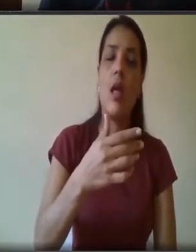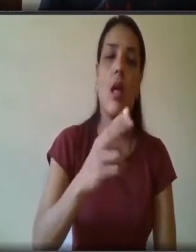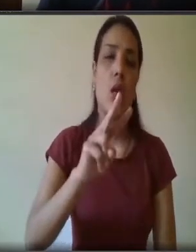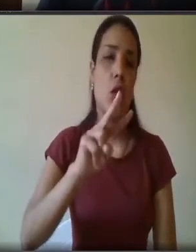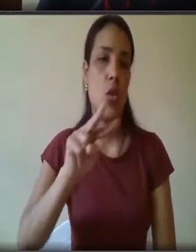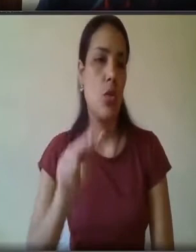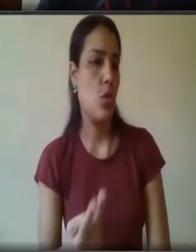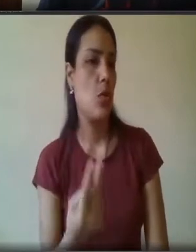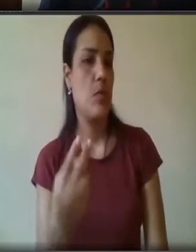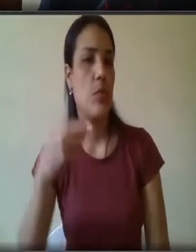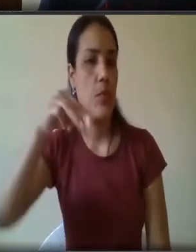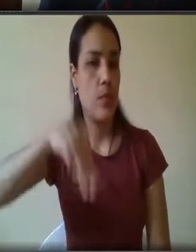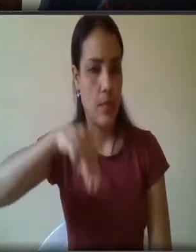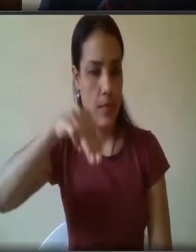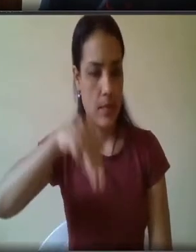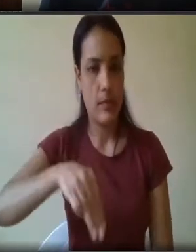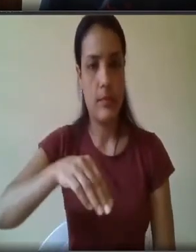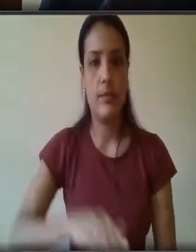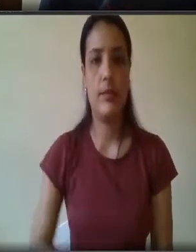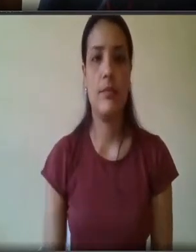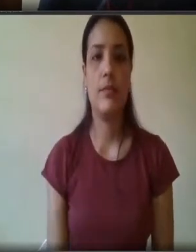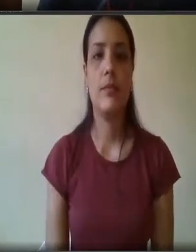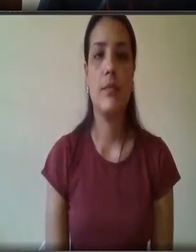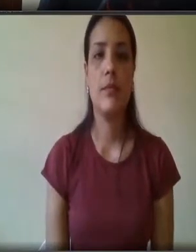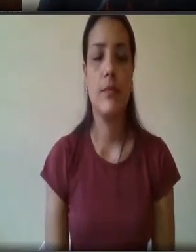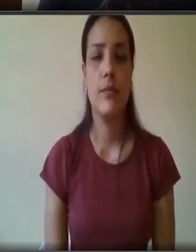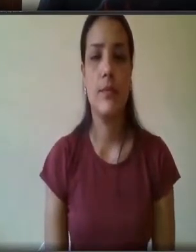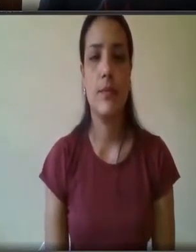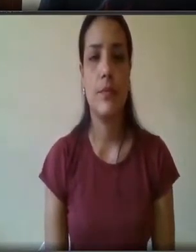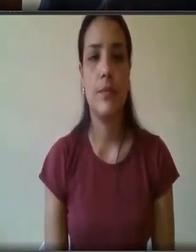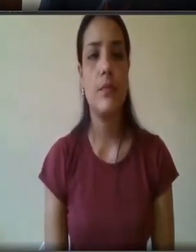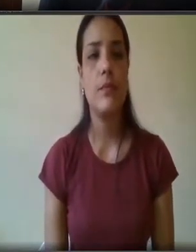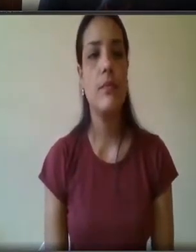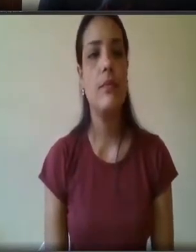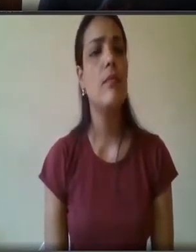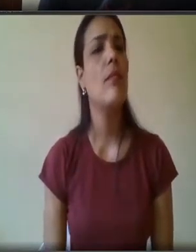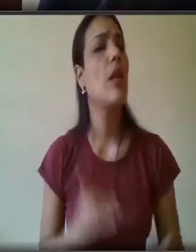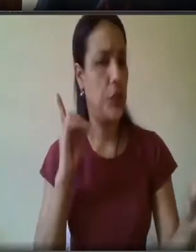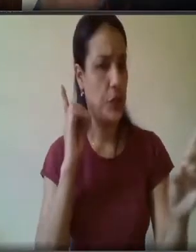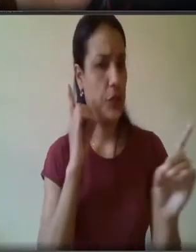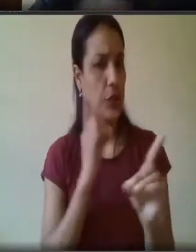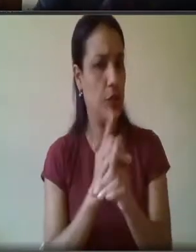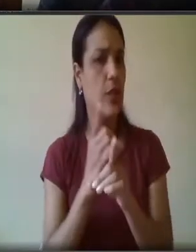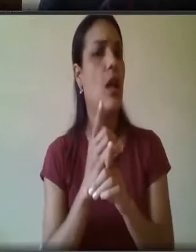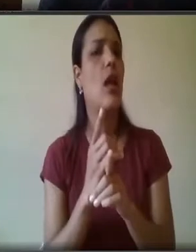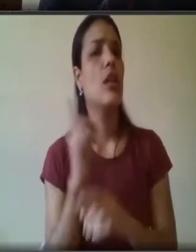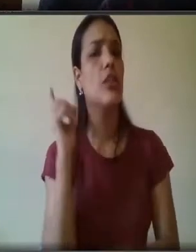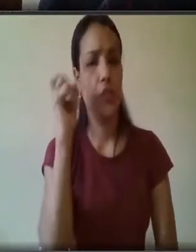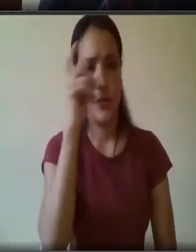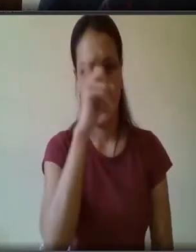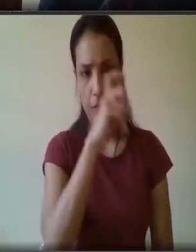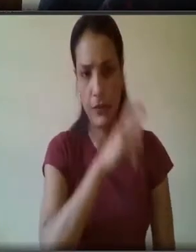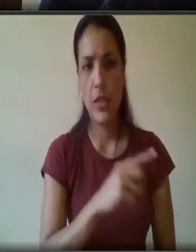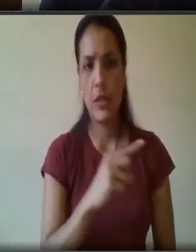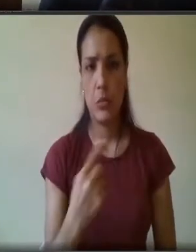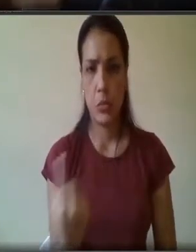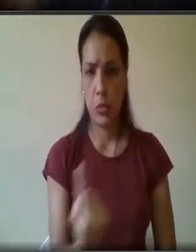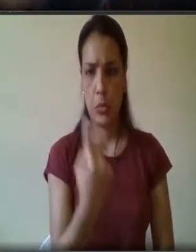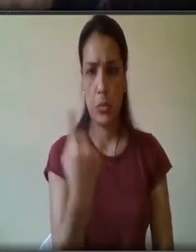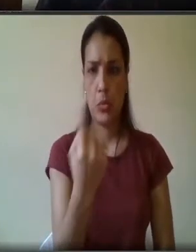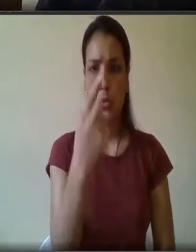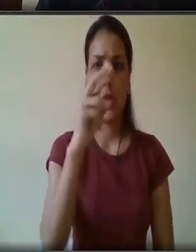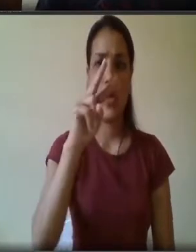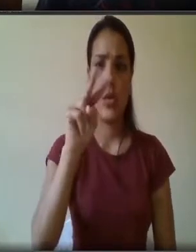altitude, não. Mas é difícil um planalto chegar a 2.000 metros ou até... Eu só conheço um que vai até próximo disso,